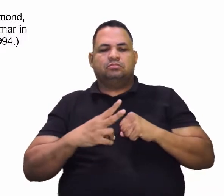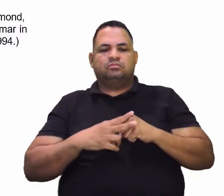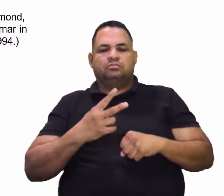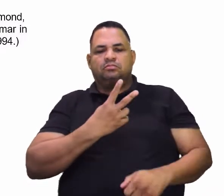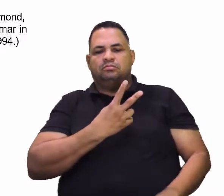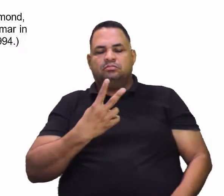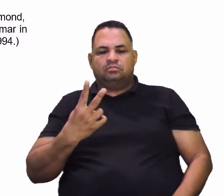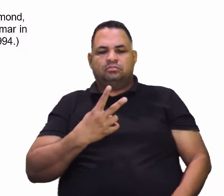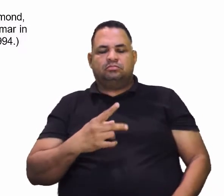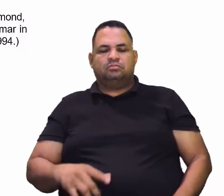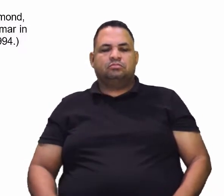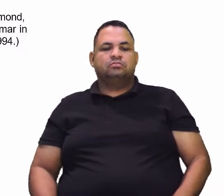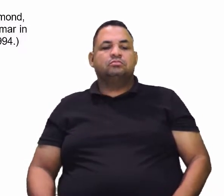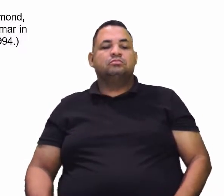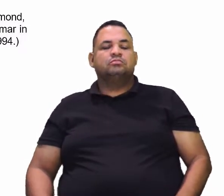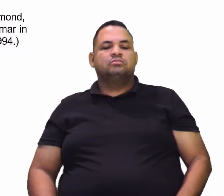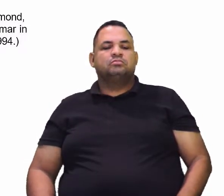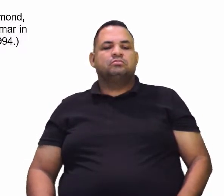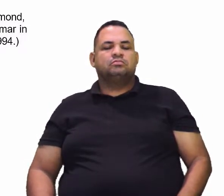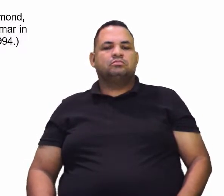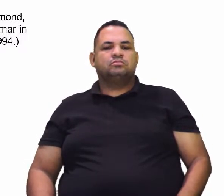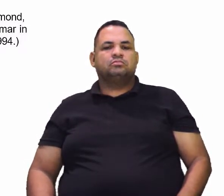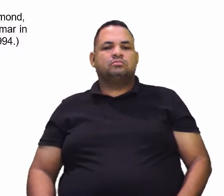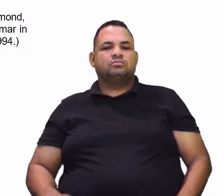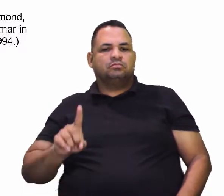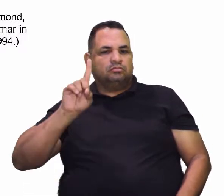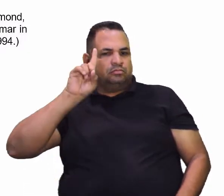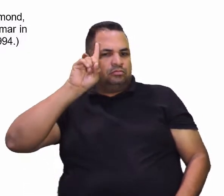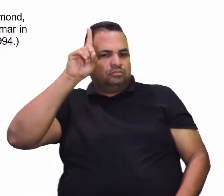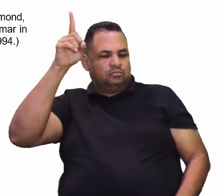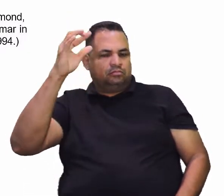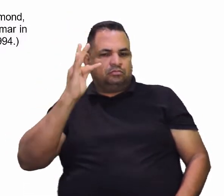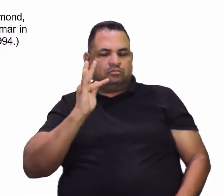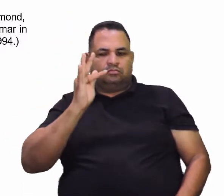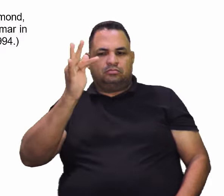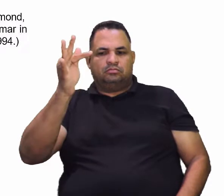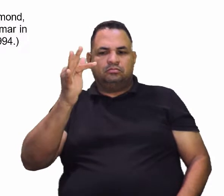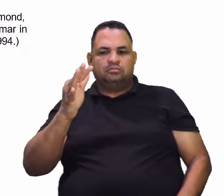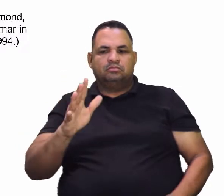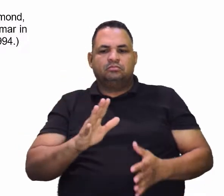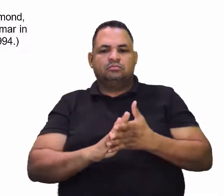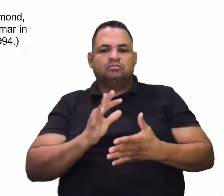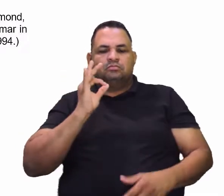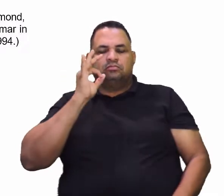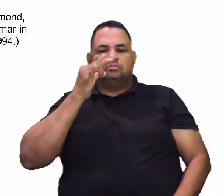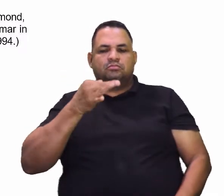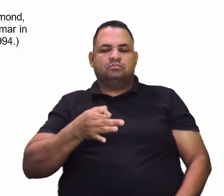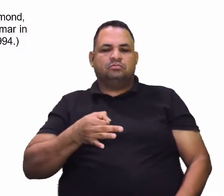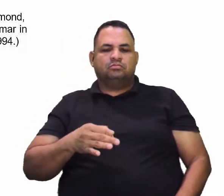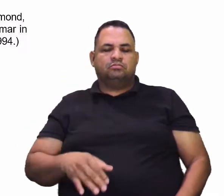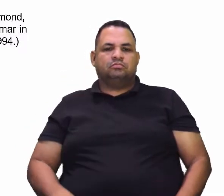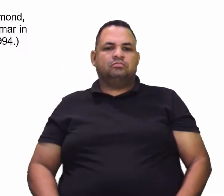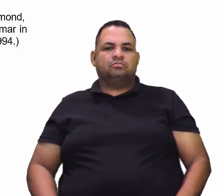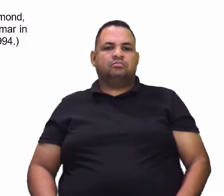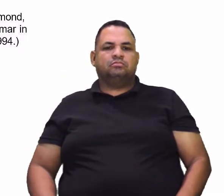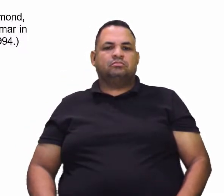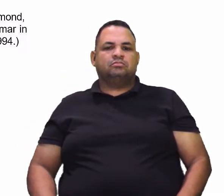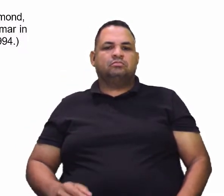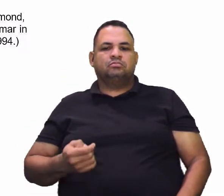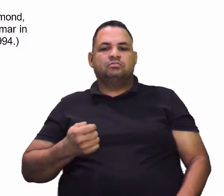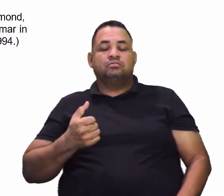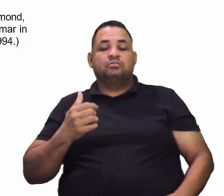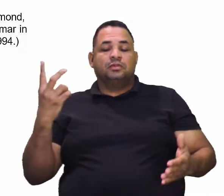going to, ele está dando essa ideia de futuro mais certo, de algo que está